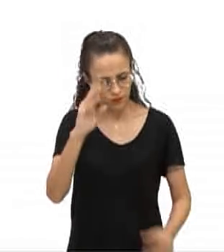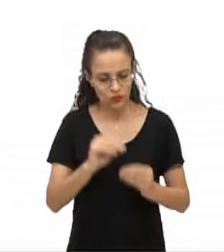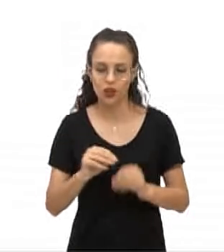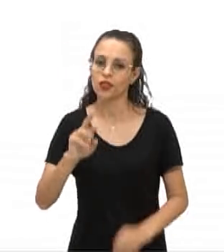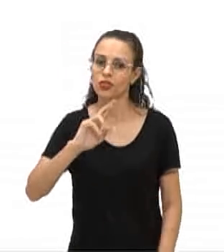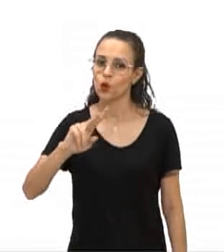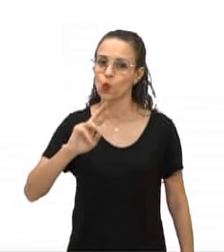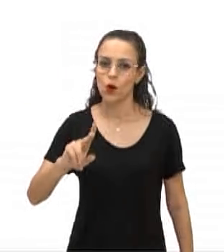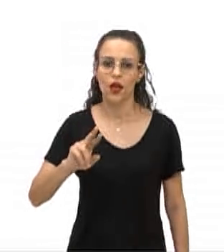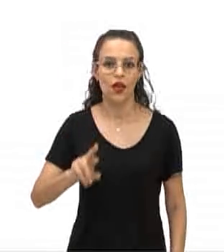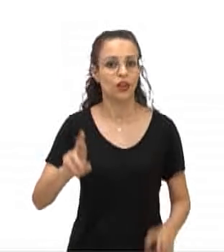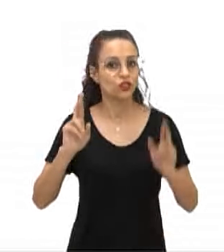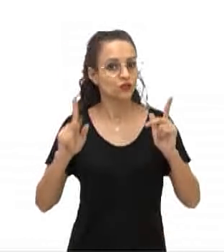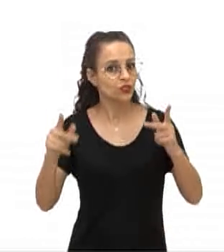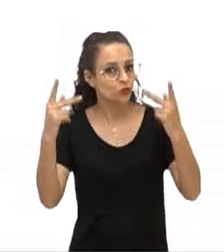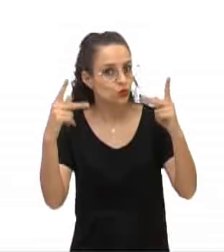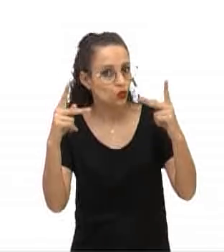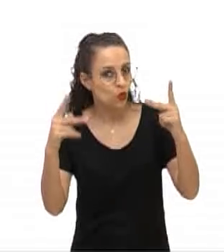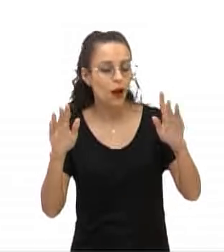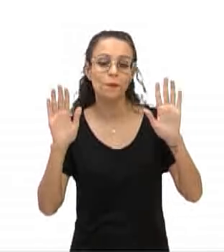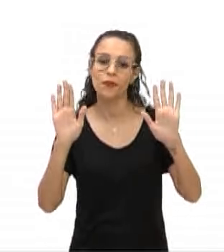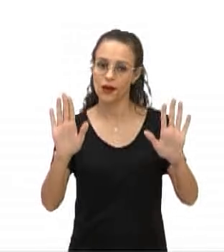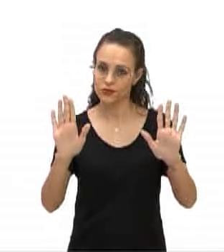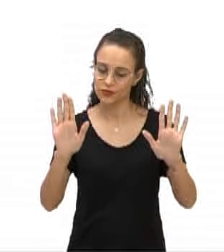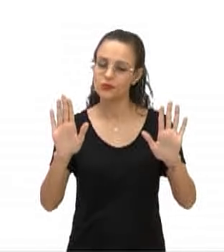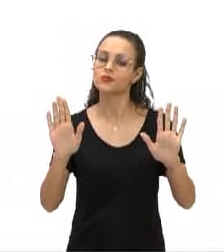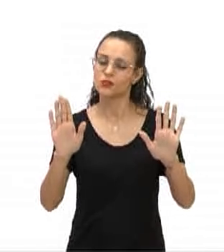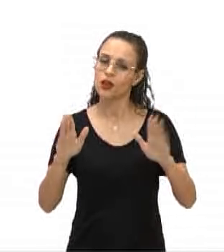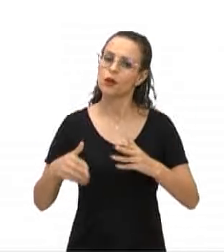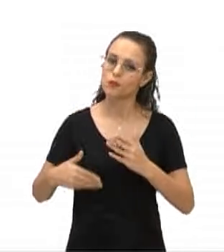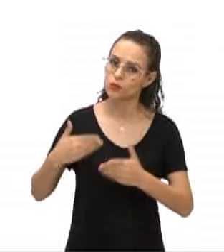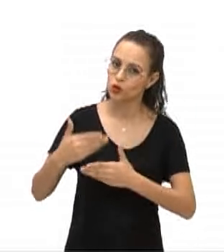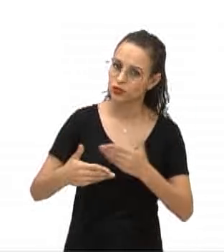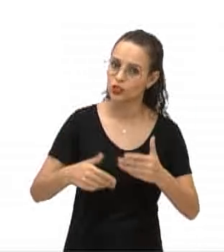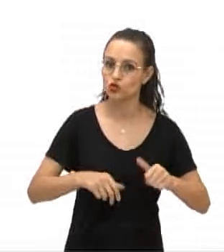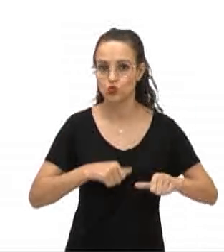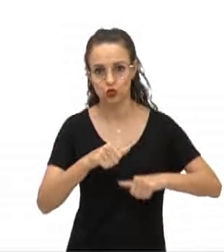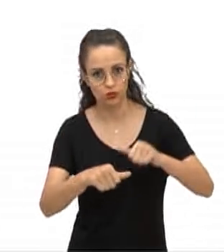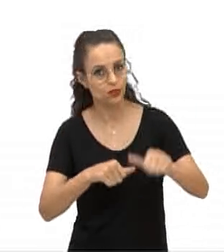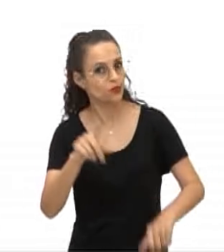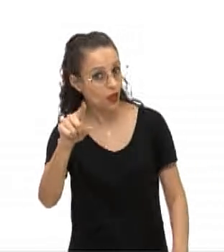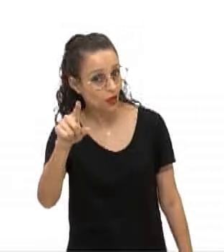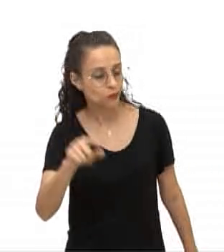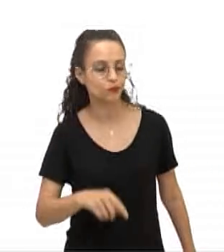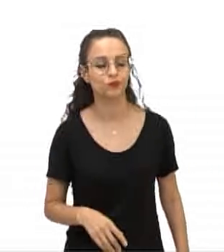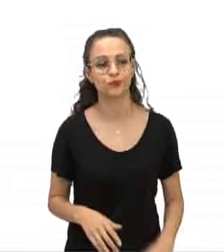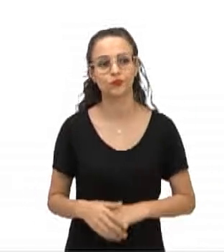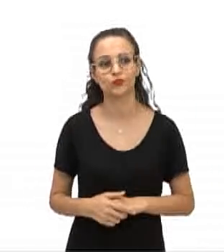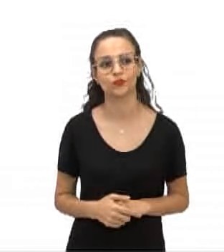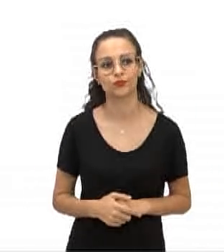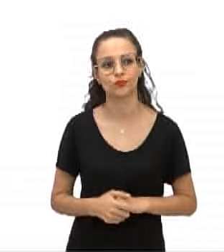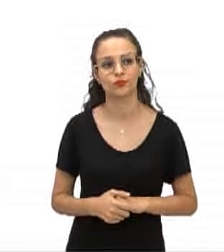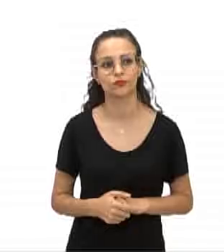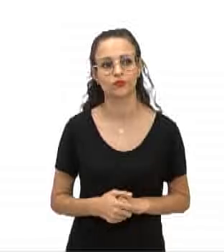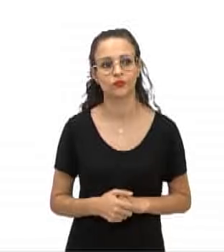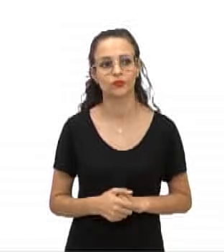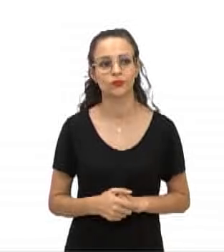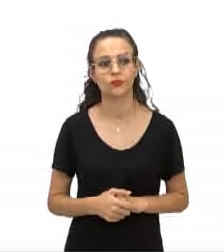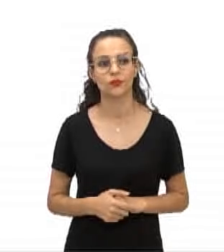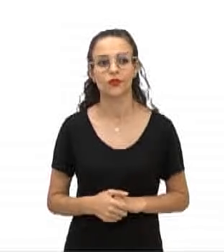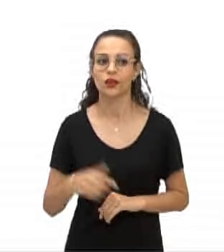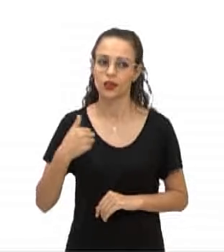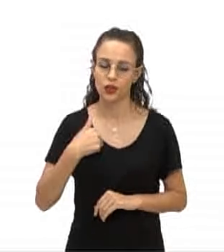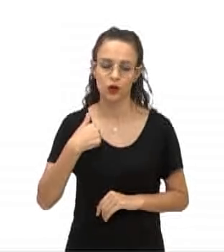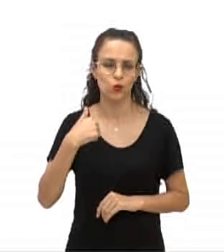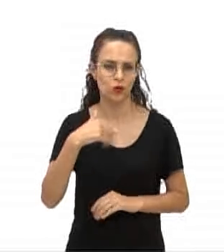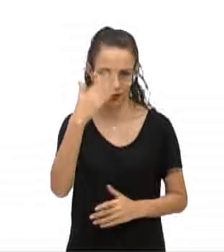são muito diferentes das suas, embora os processos de mudança sejam inteiramente distintos.